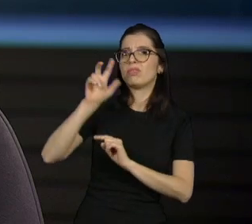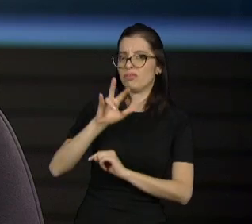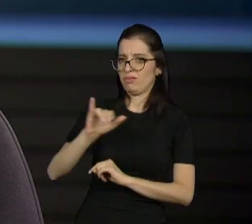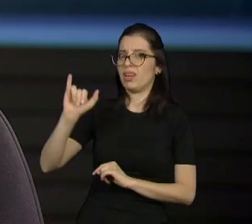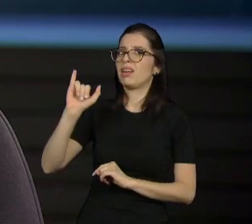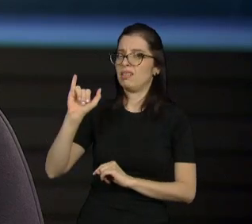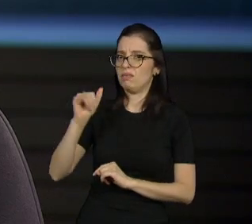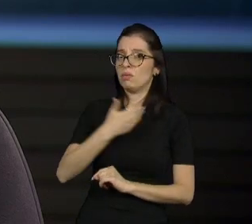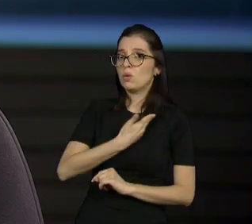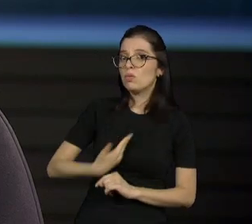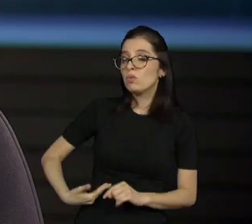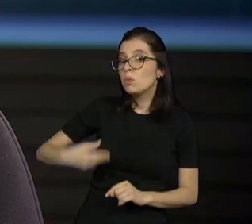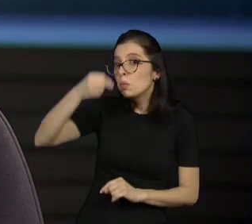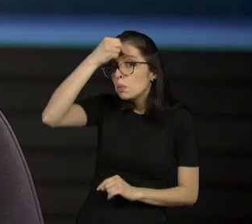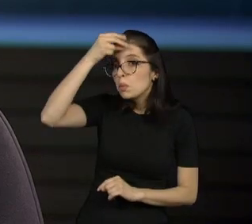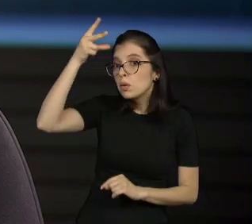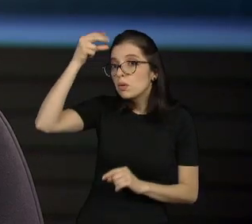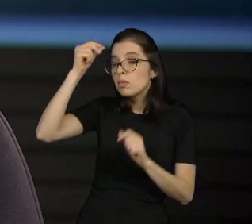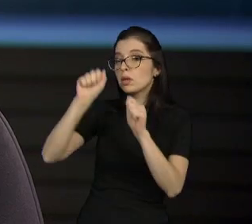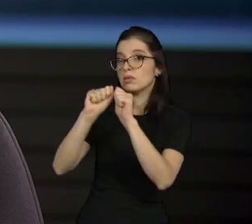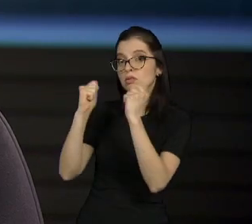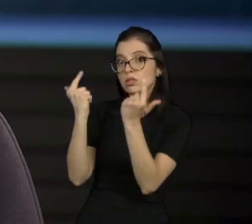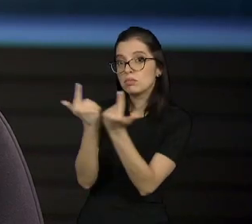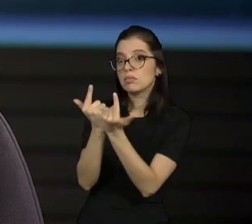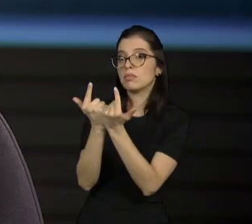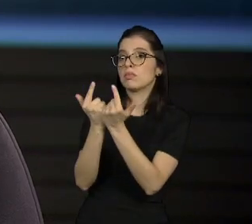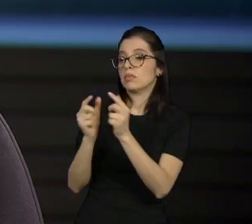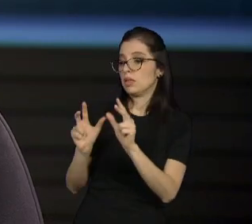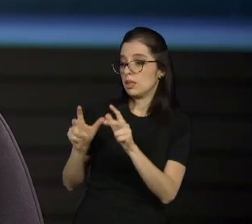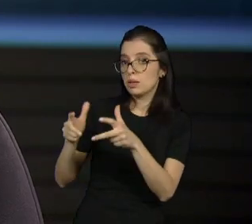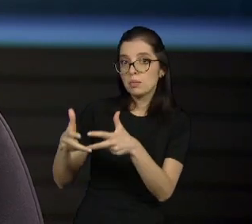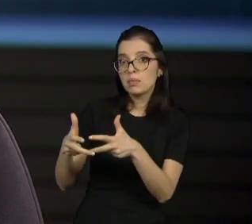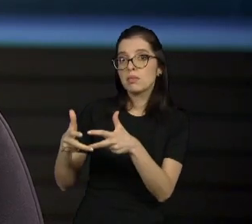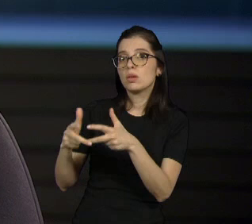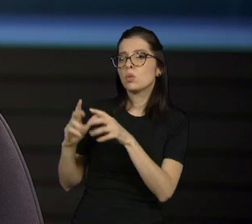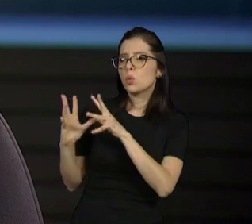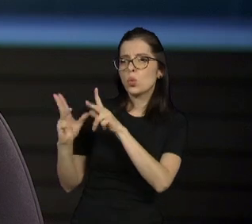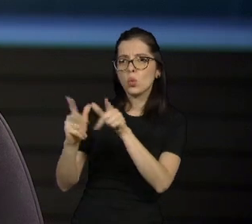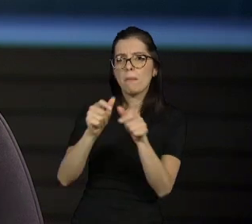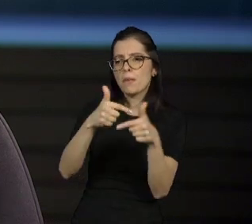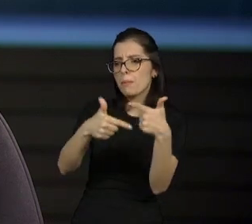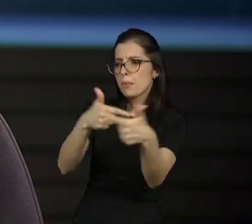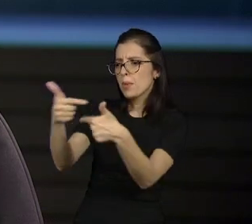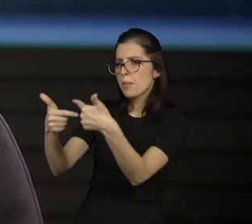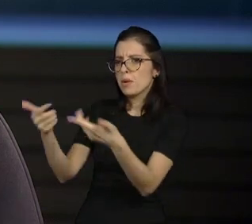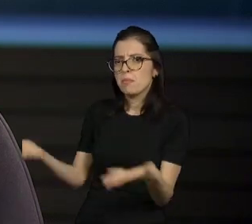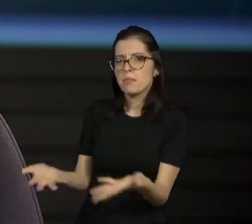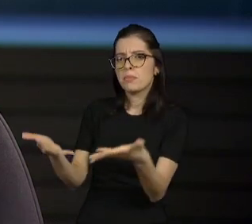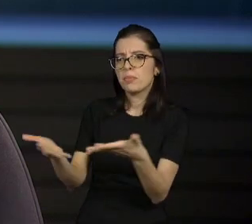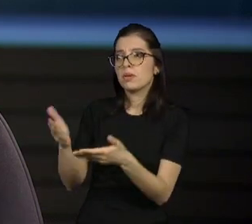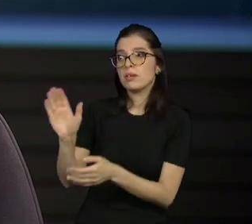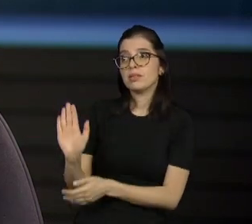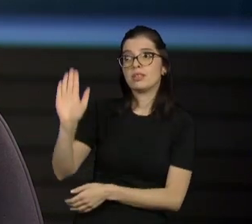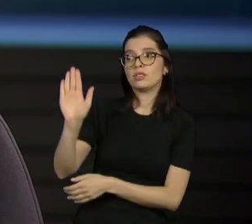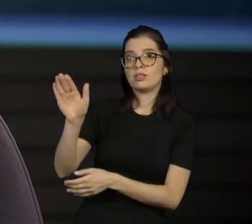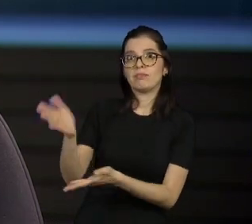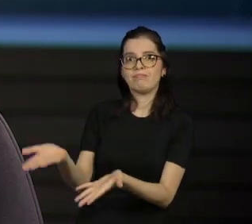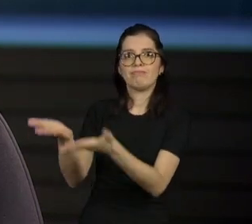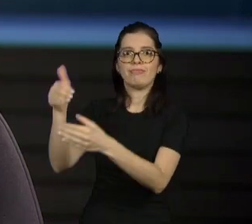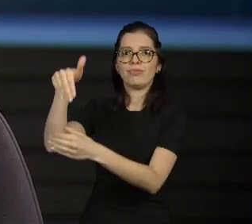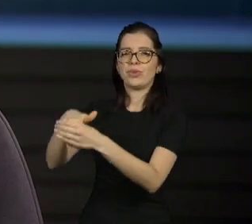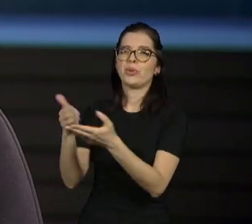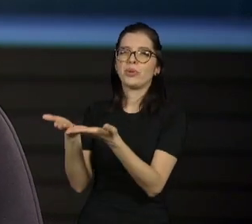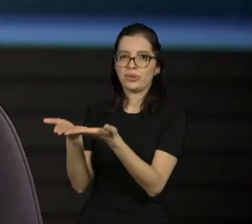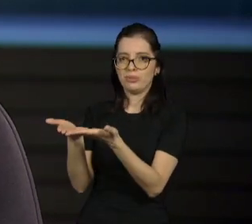da prefeitura, da Assembleia e da Câmara Municipal trabalhando a favor desse candidato, com os deputados, os vereadores, todos